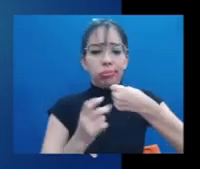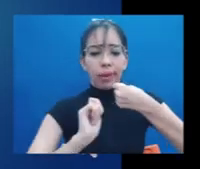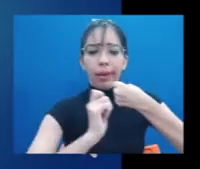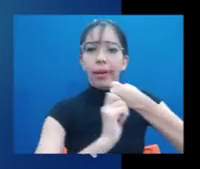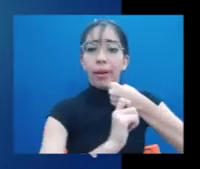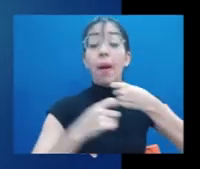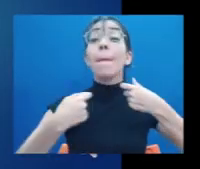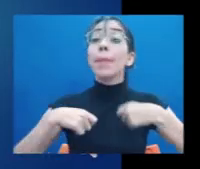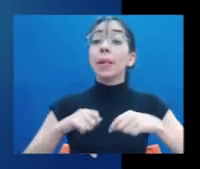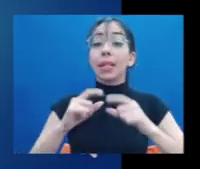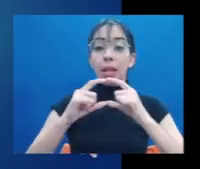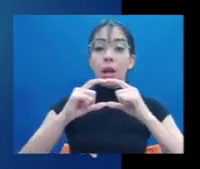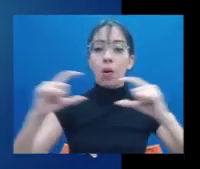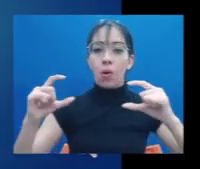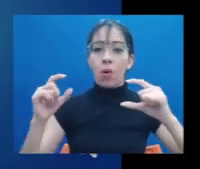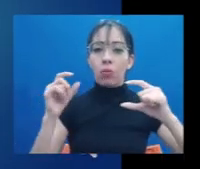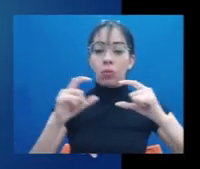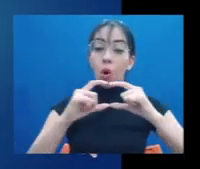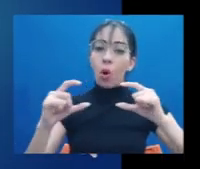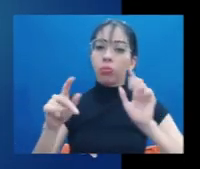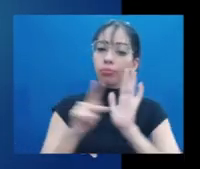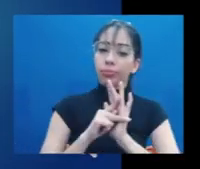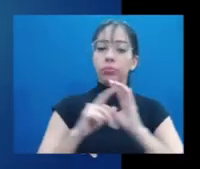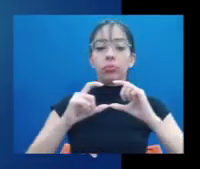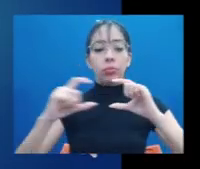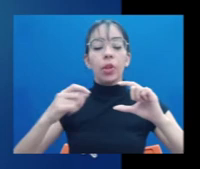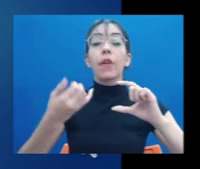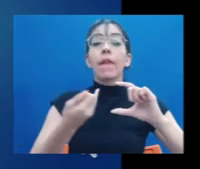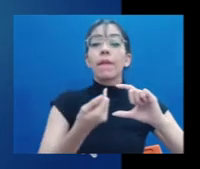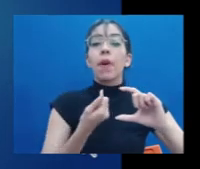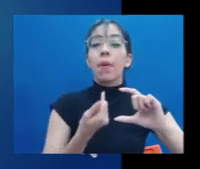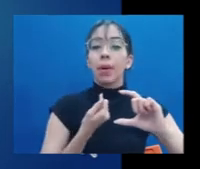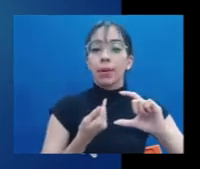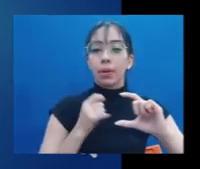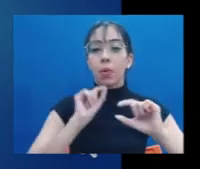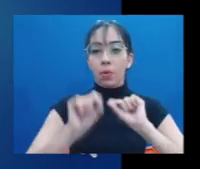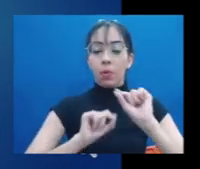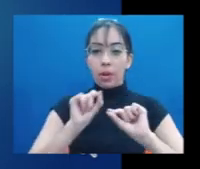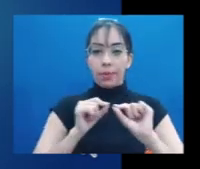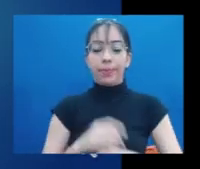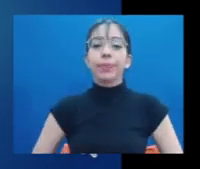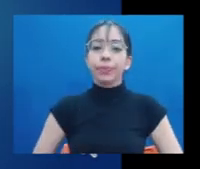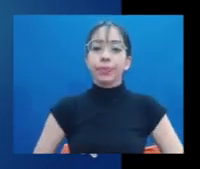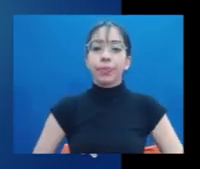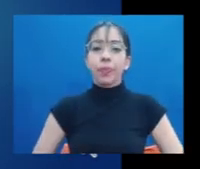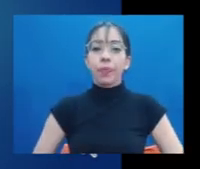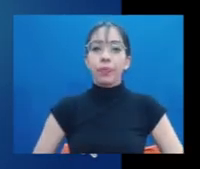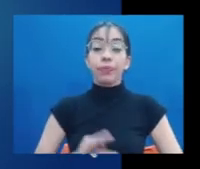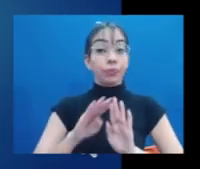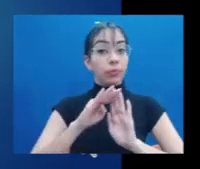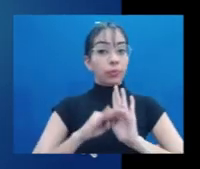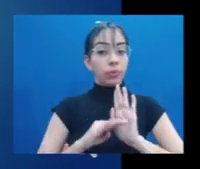gente enumerar nesse momento. Só vou comentar aqui as principais. Primeiro, a questão de rotulagem desse laboratório é lamentável. A gente não